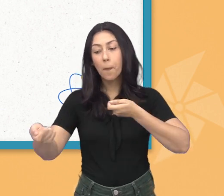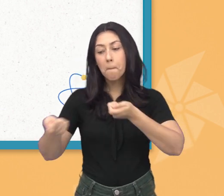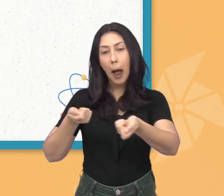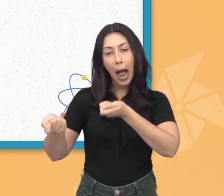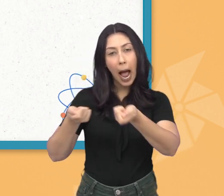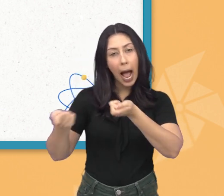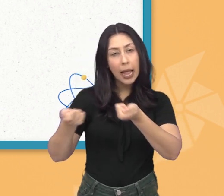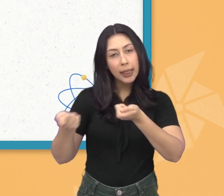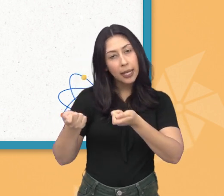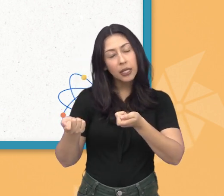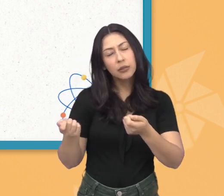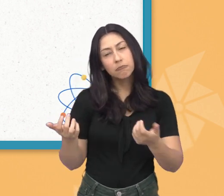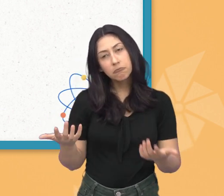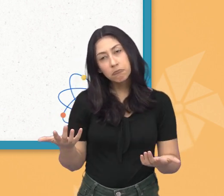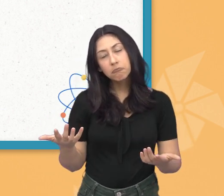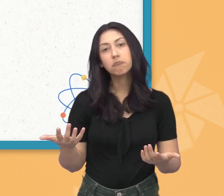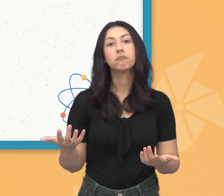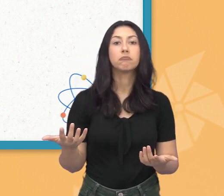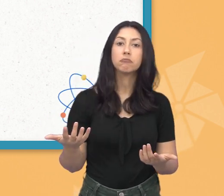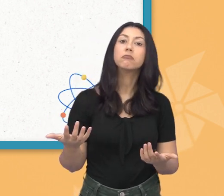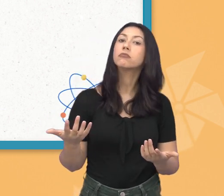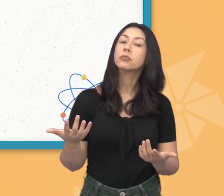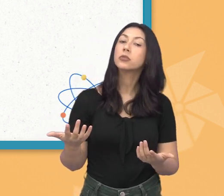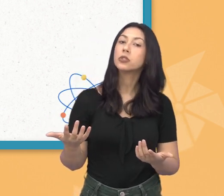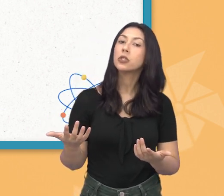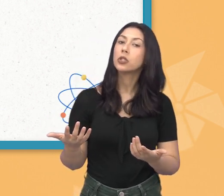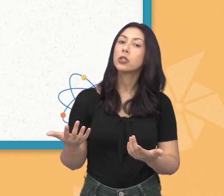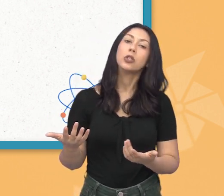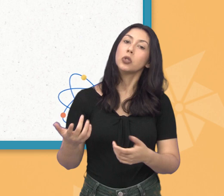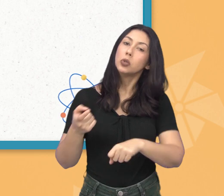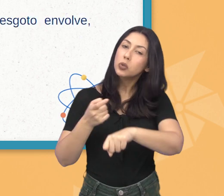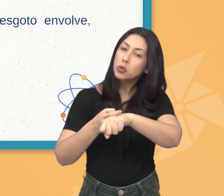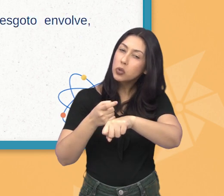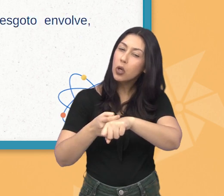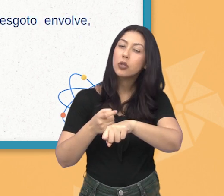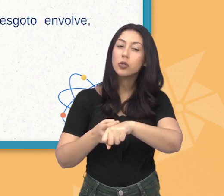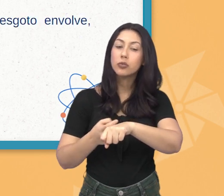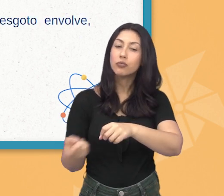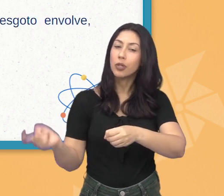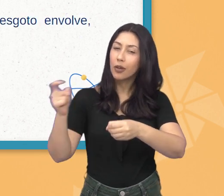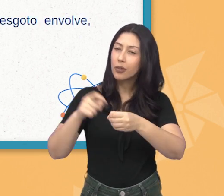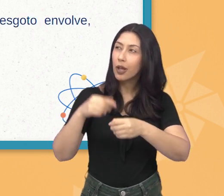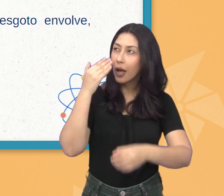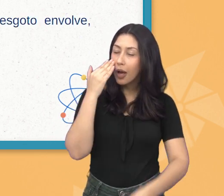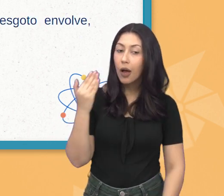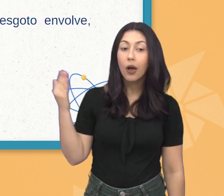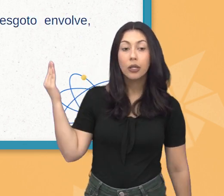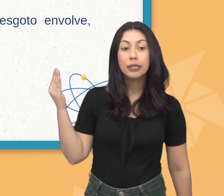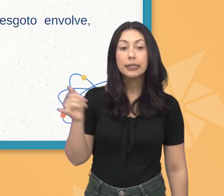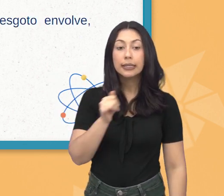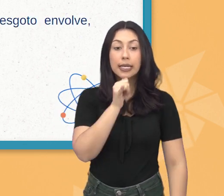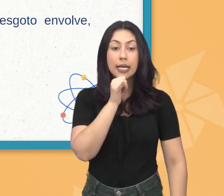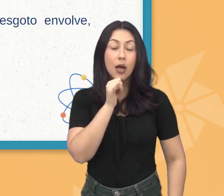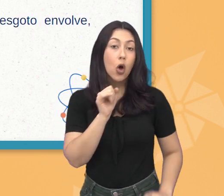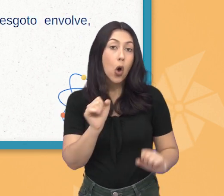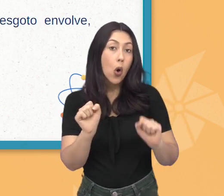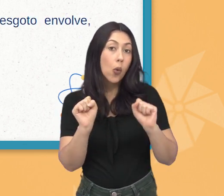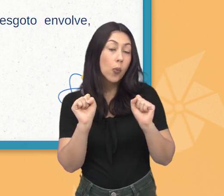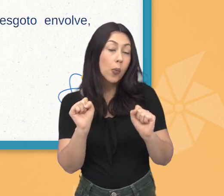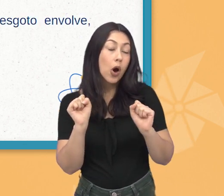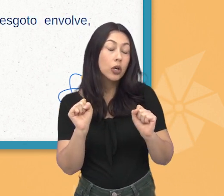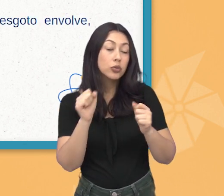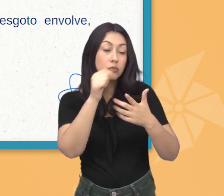peneira realmente é um processo mais, realmente separação de misturas sólidas, né? Então, a gente voltando aqui, temos ali que, por exemplo, pode ser,